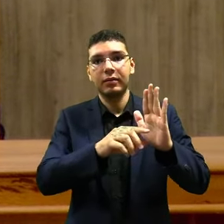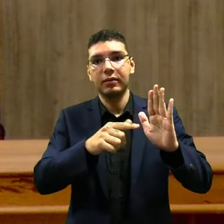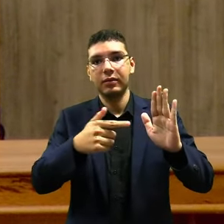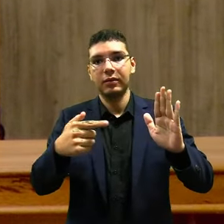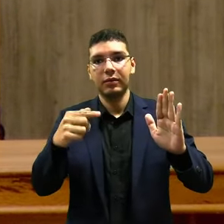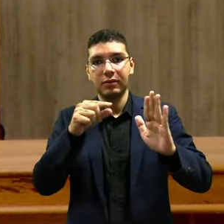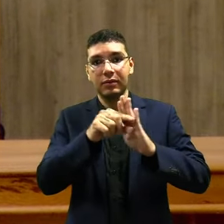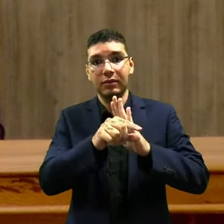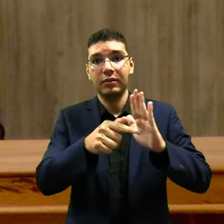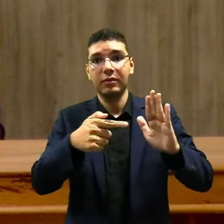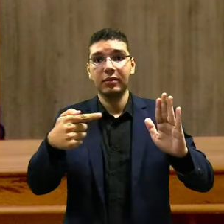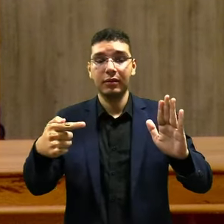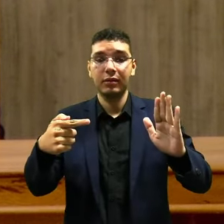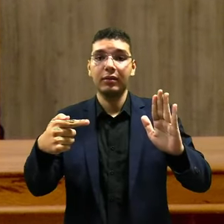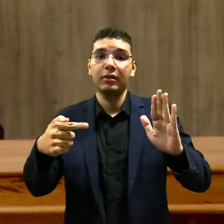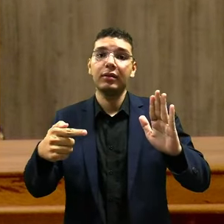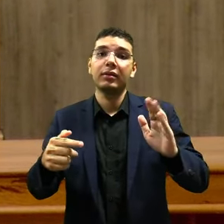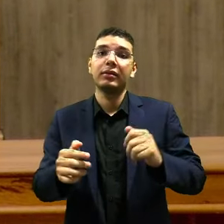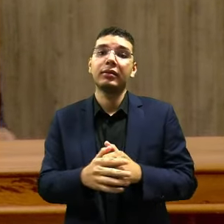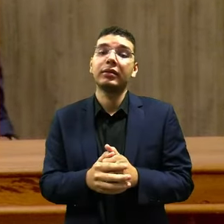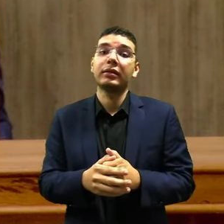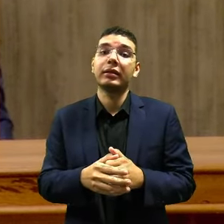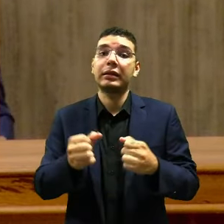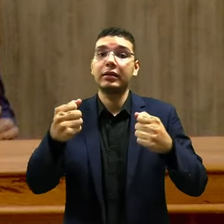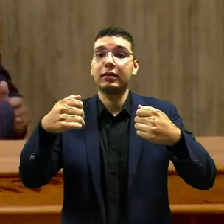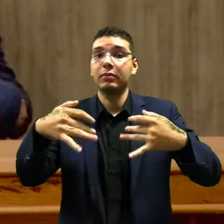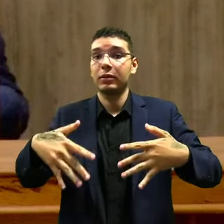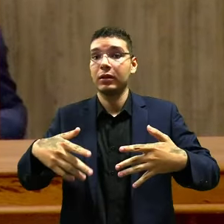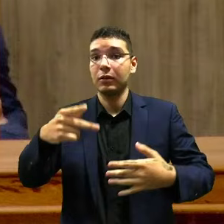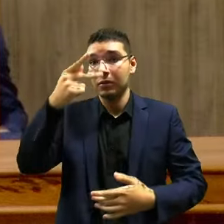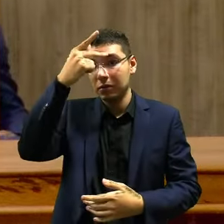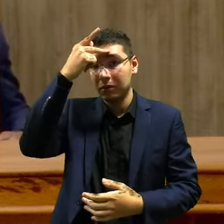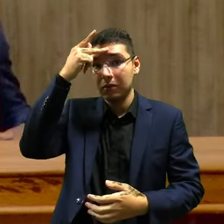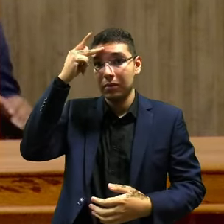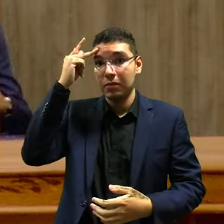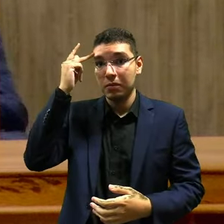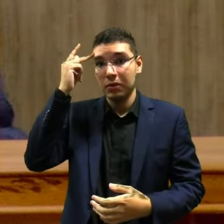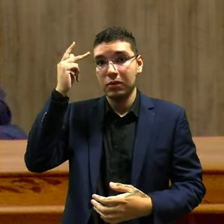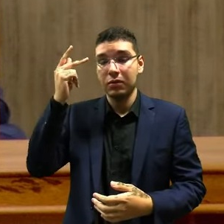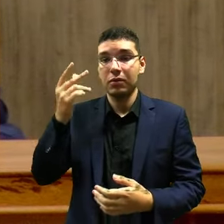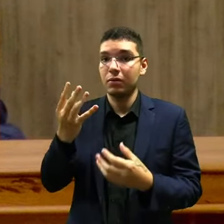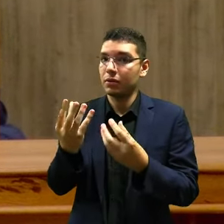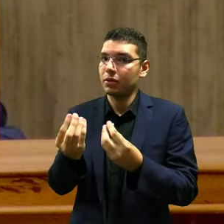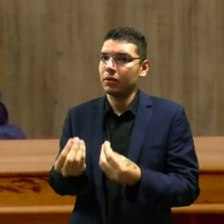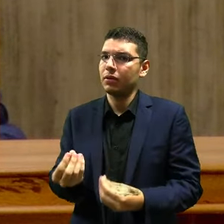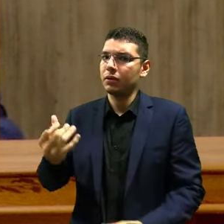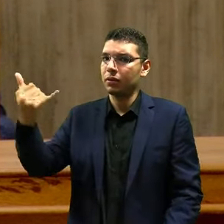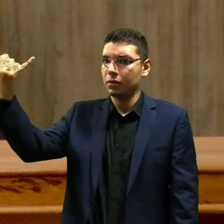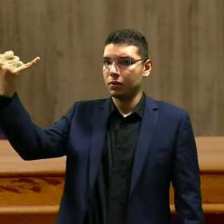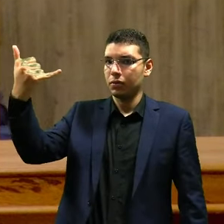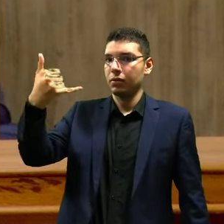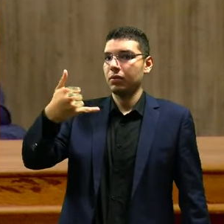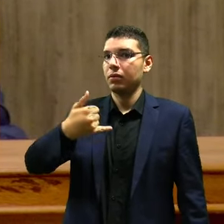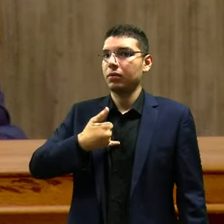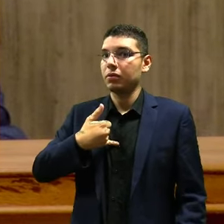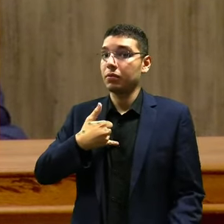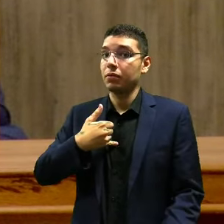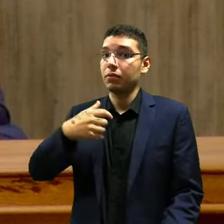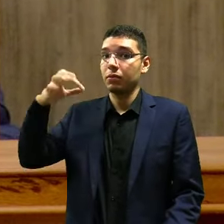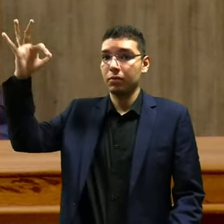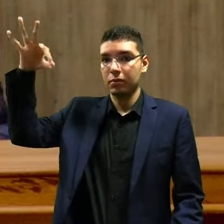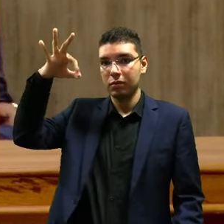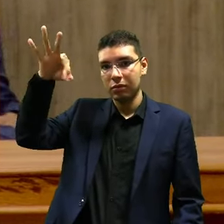diz quem tem ouvido ouça o que o espírito diz às igrejas essa